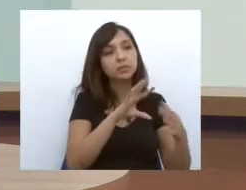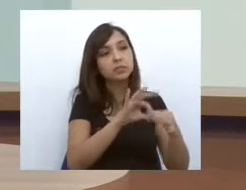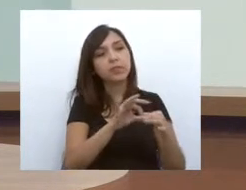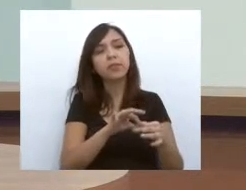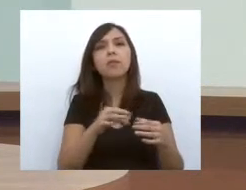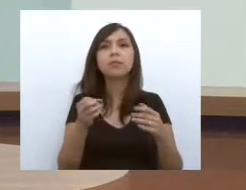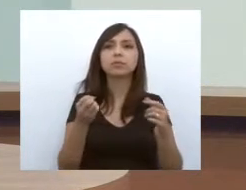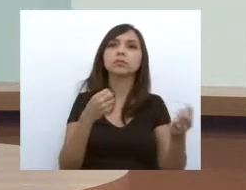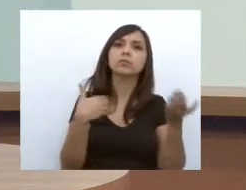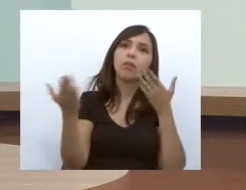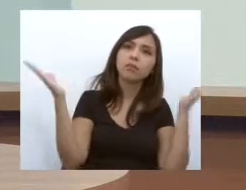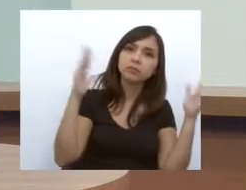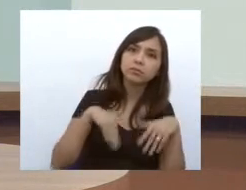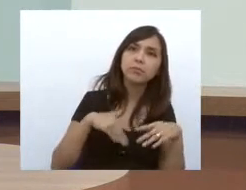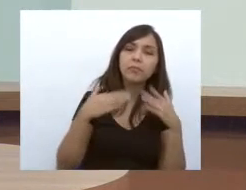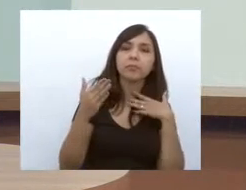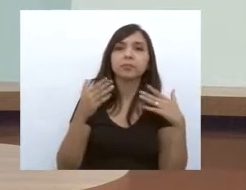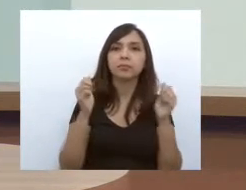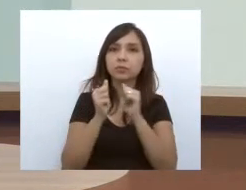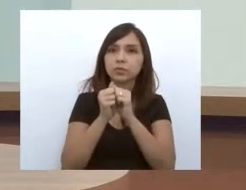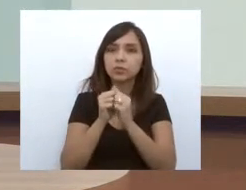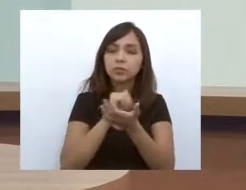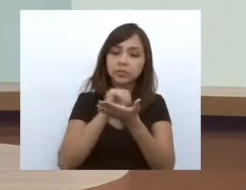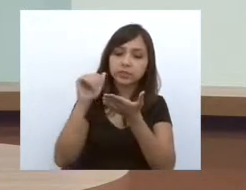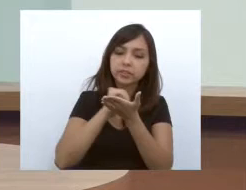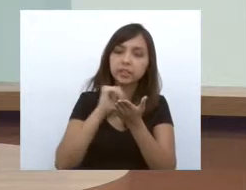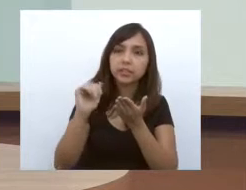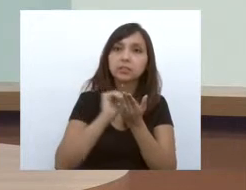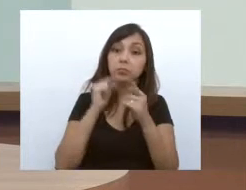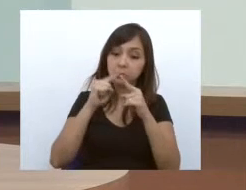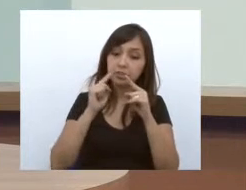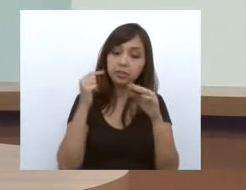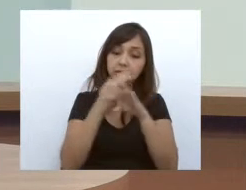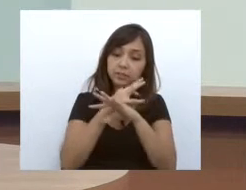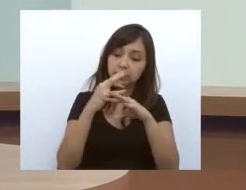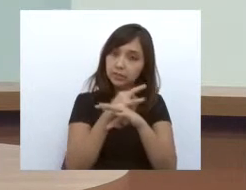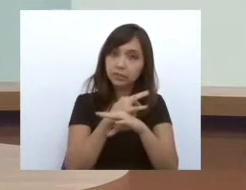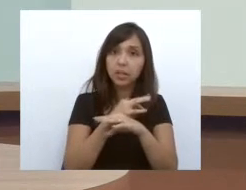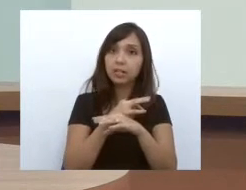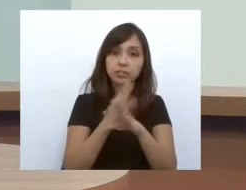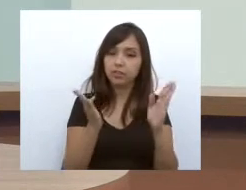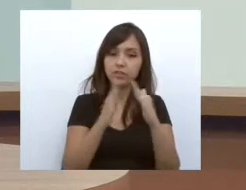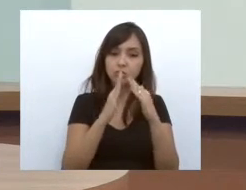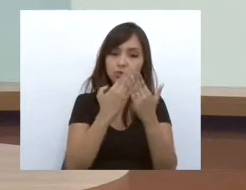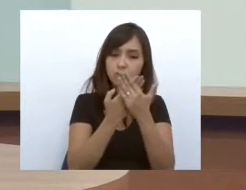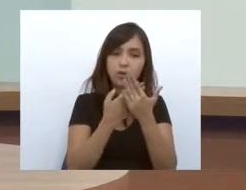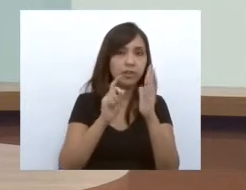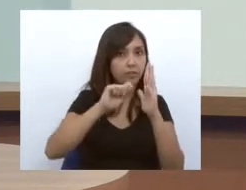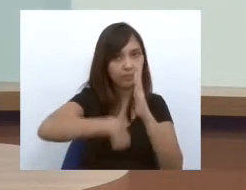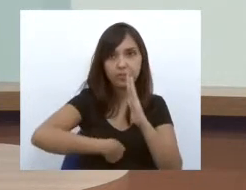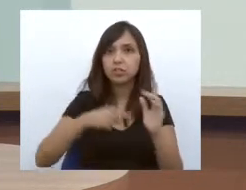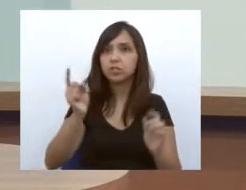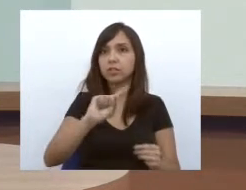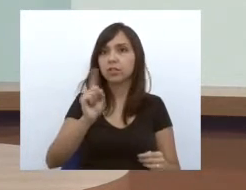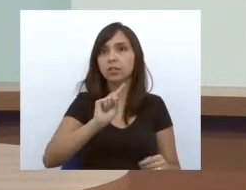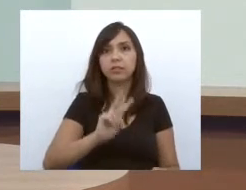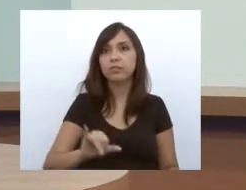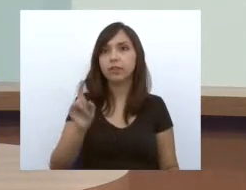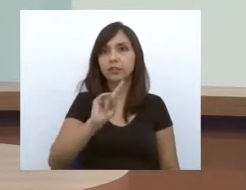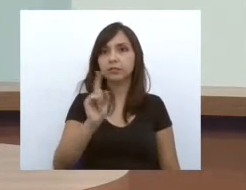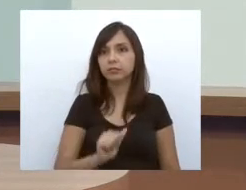vir aqui, de trazer junto o secretário estadual de Educação, porque na nossa cidade não vai fechar a escola. Não vai fechar a